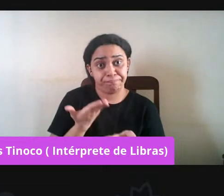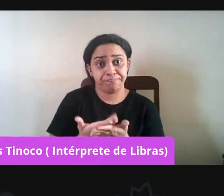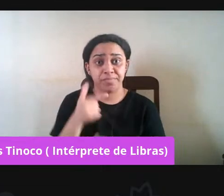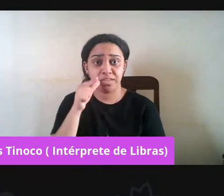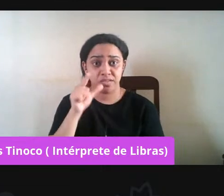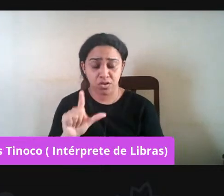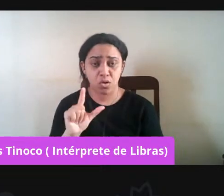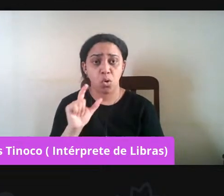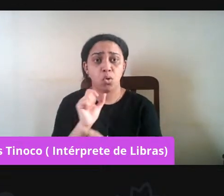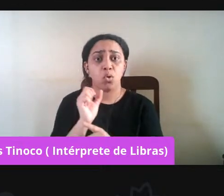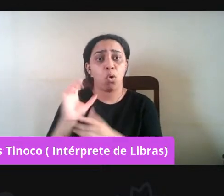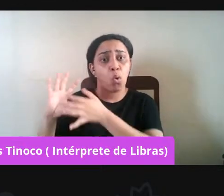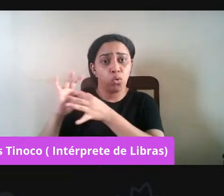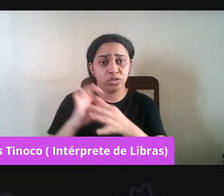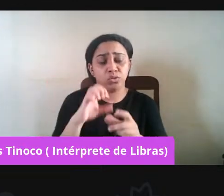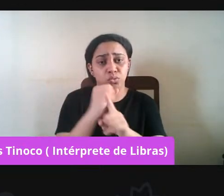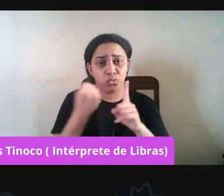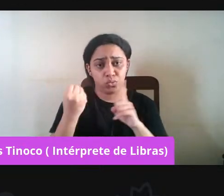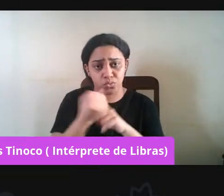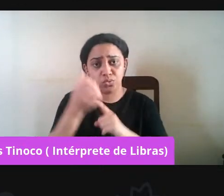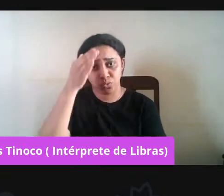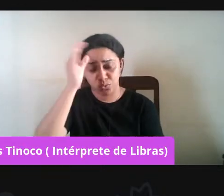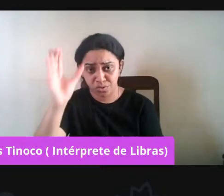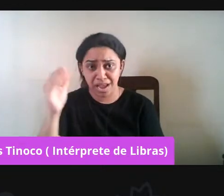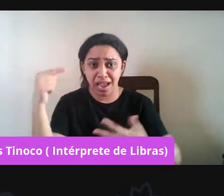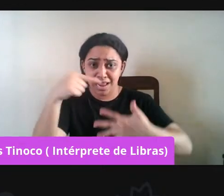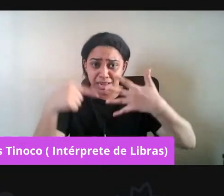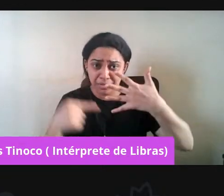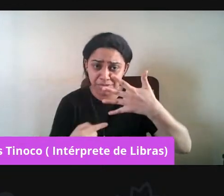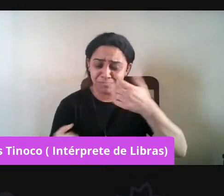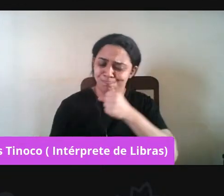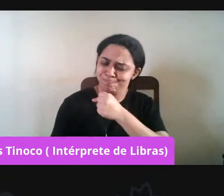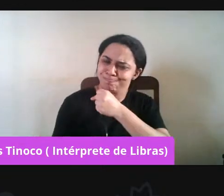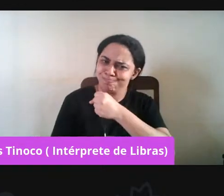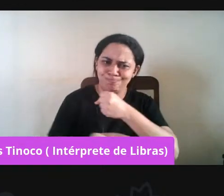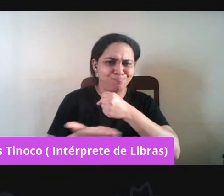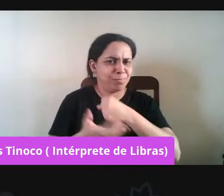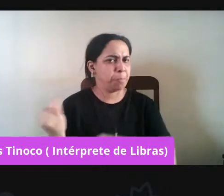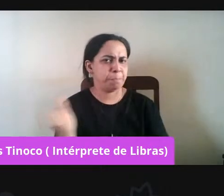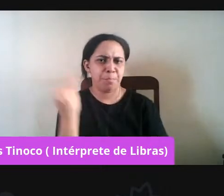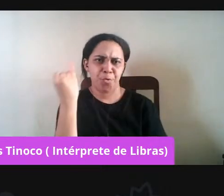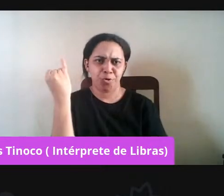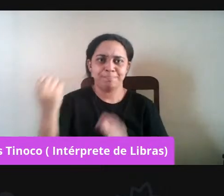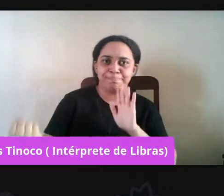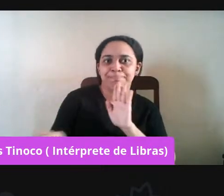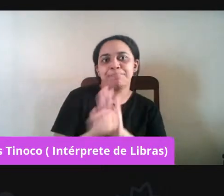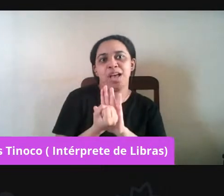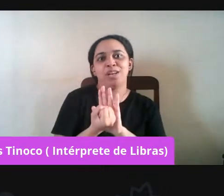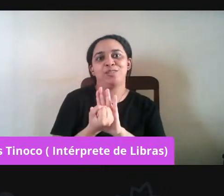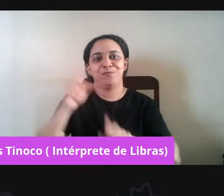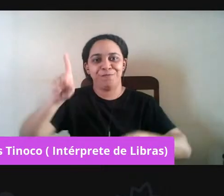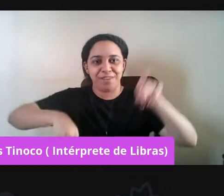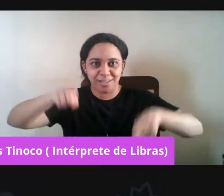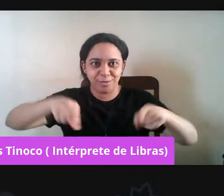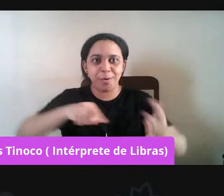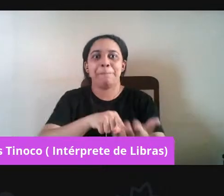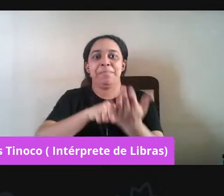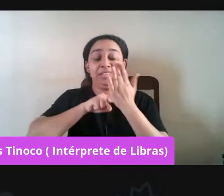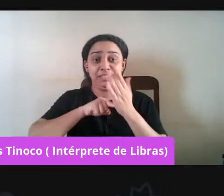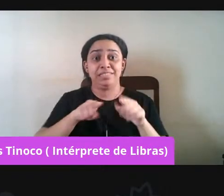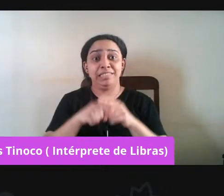ela ocorre são elementos básicos e muitas vezes determinantes de suas variações, explicando e